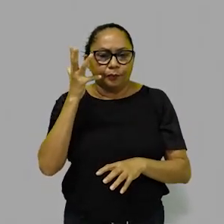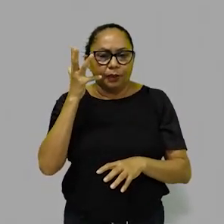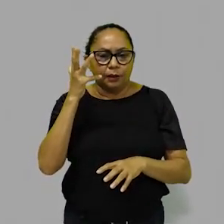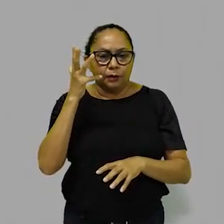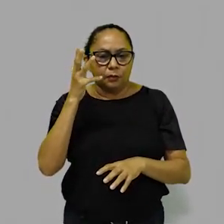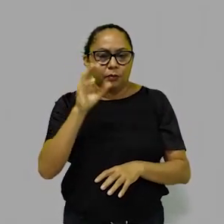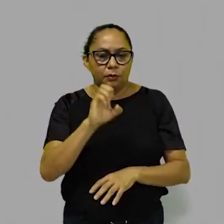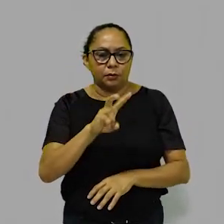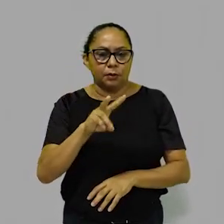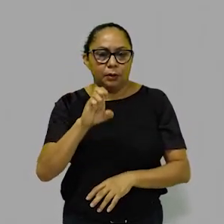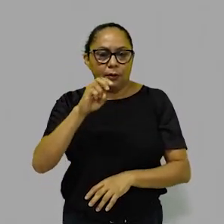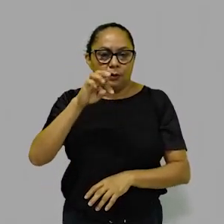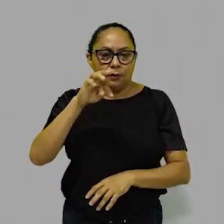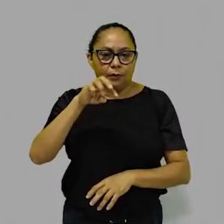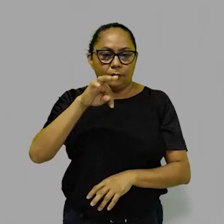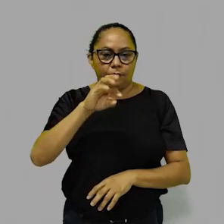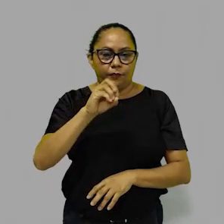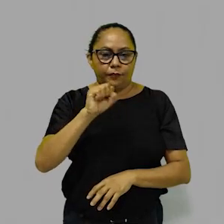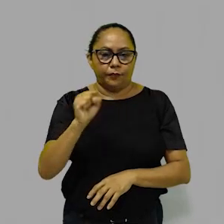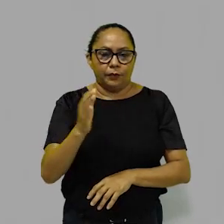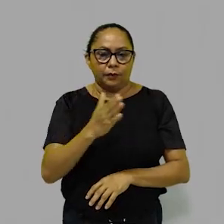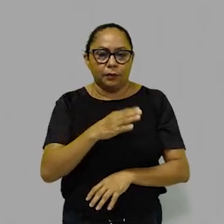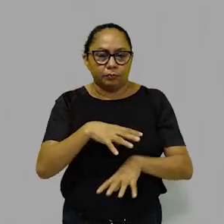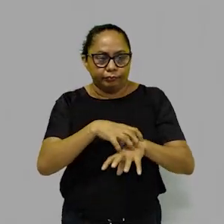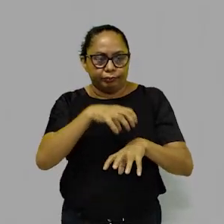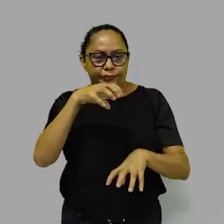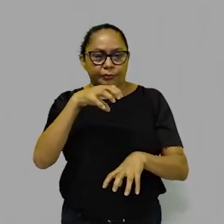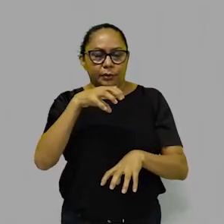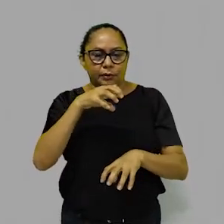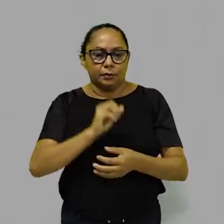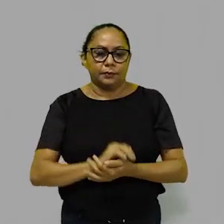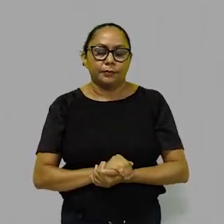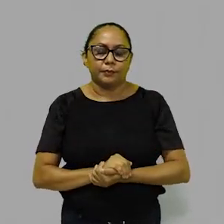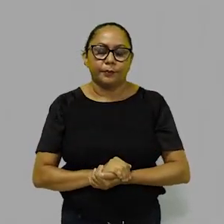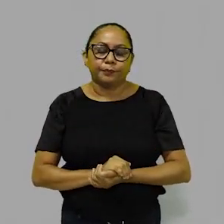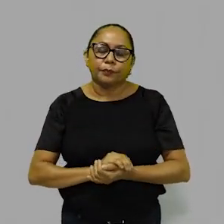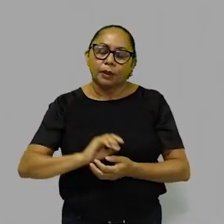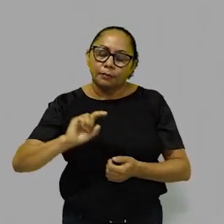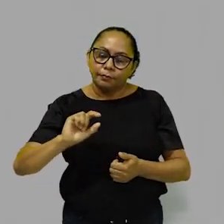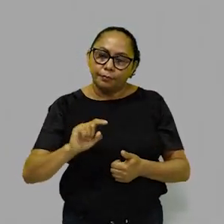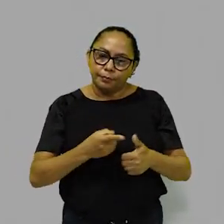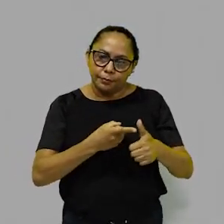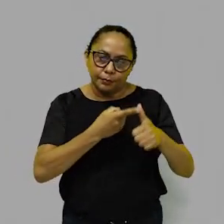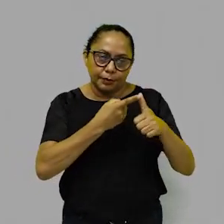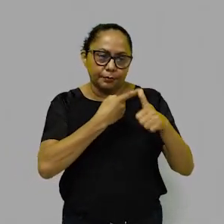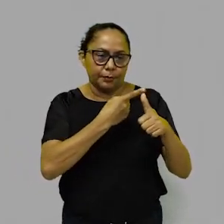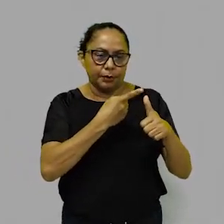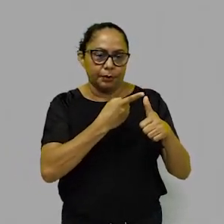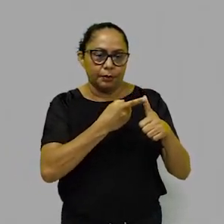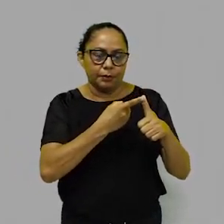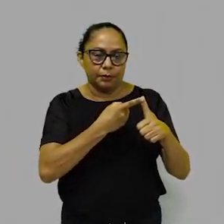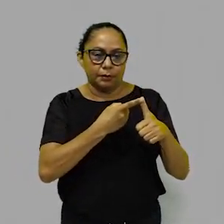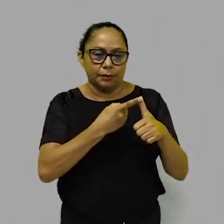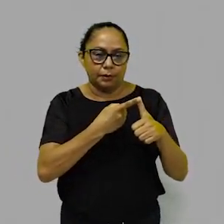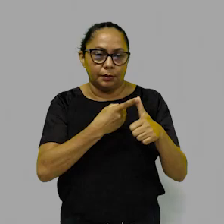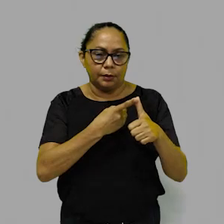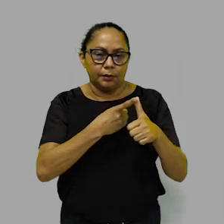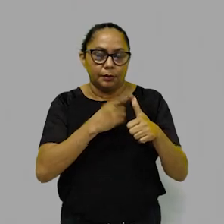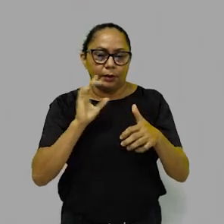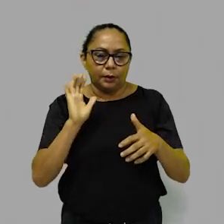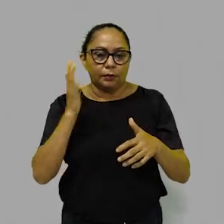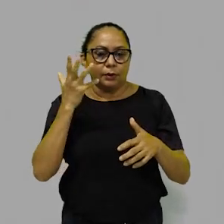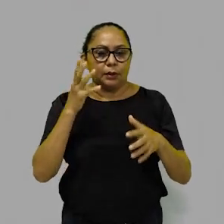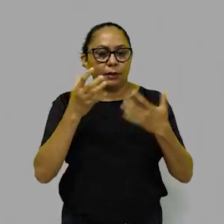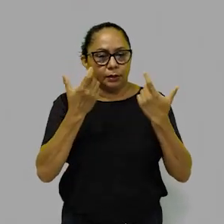eventos inflamatórios. E quais são esses eventos inflamatórios? Primeira coisa, para que ocorra o processo inflamatório, tem que